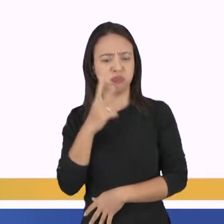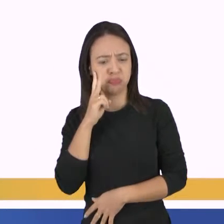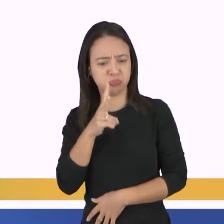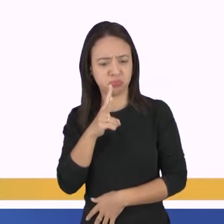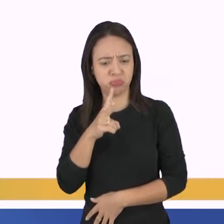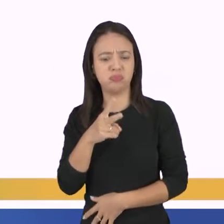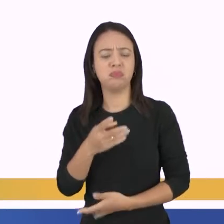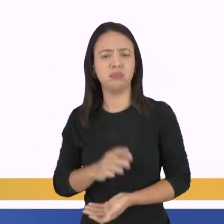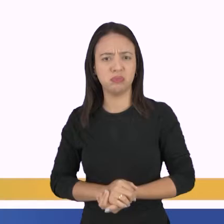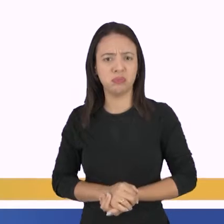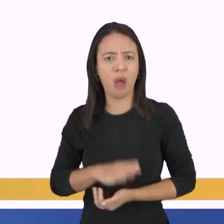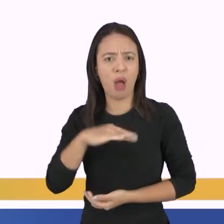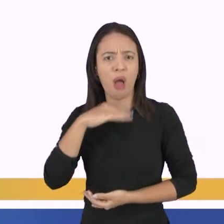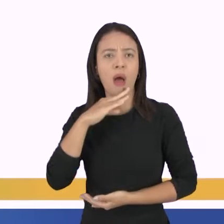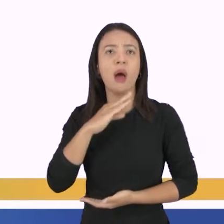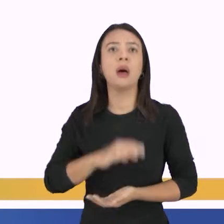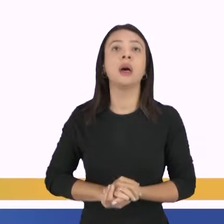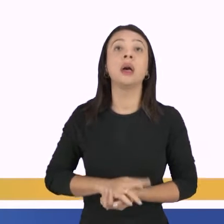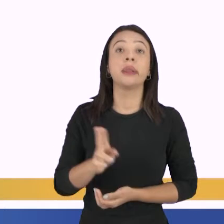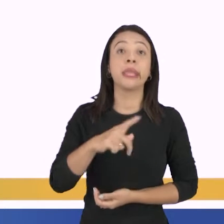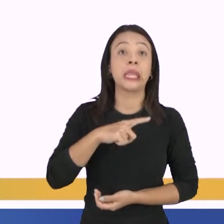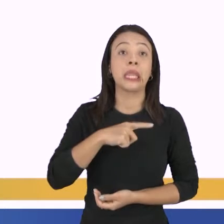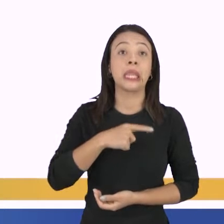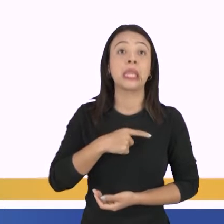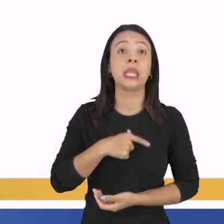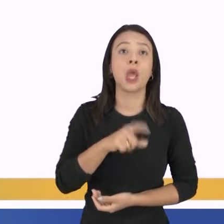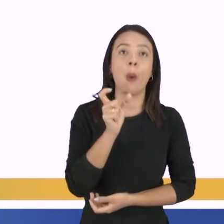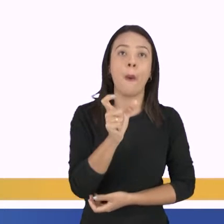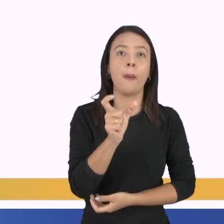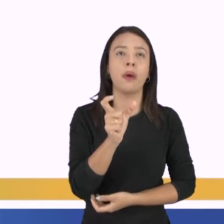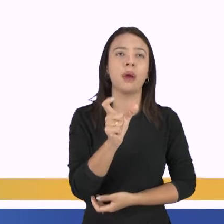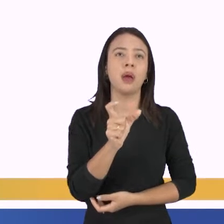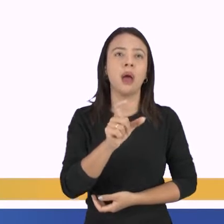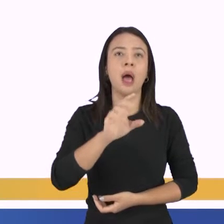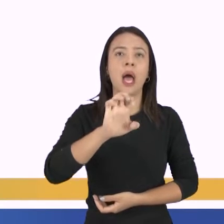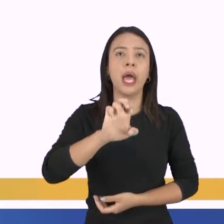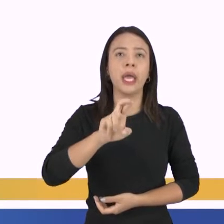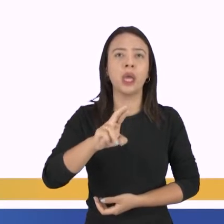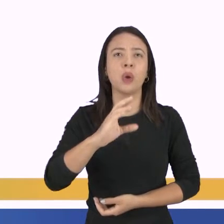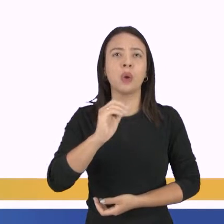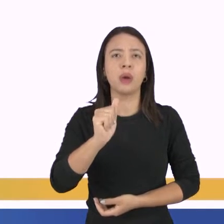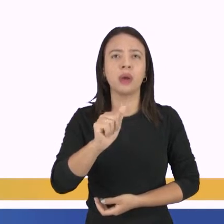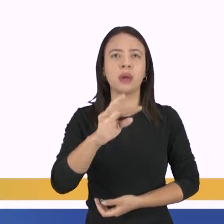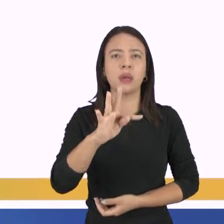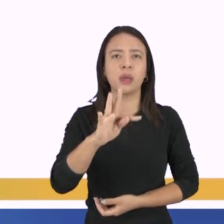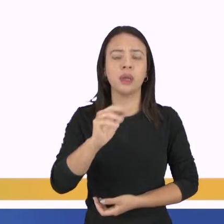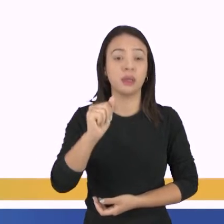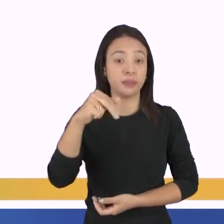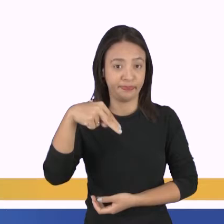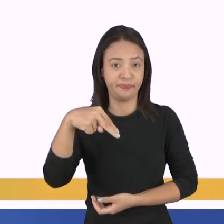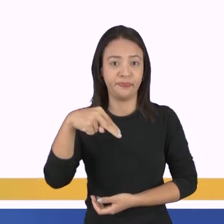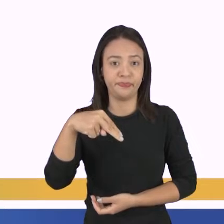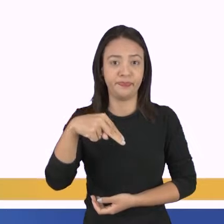Só para corrigir, a palavra ali é Yucatán, tá? Não é Lucatã não, certo? Foi um errozinho de escrita.